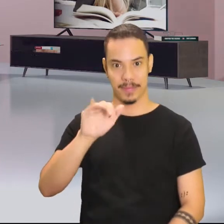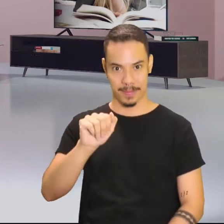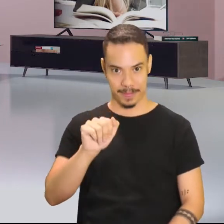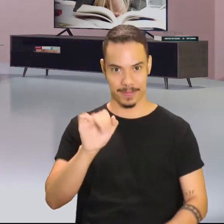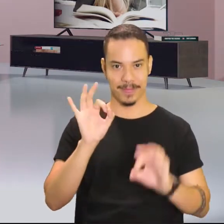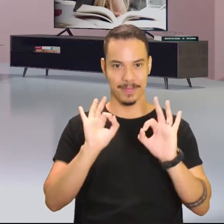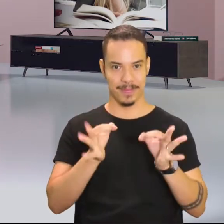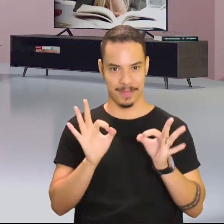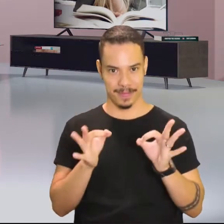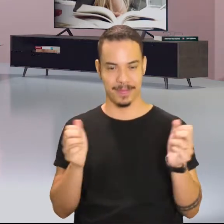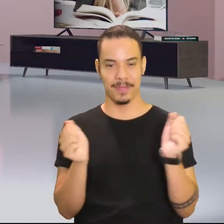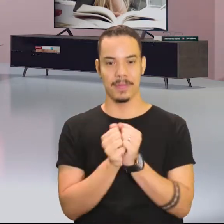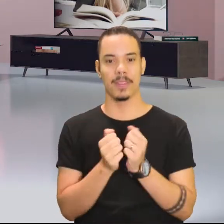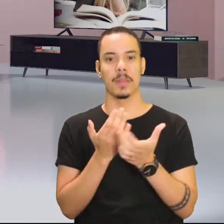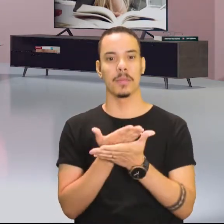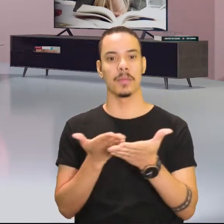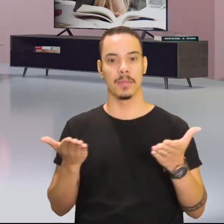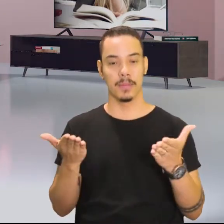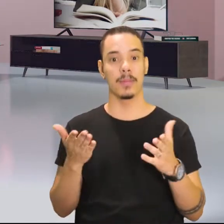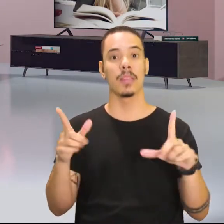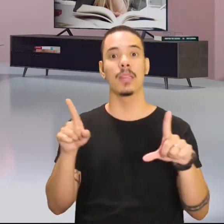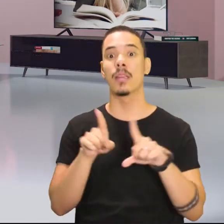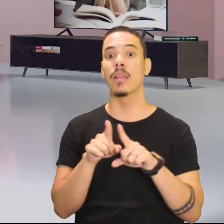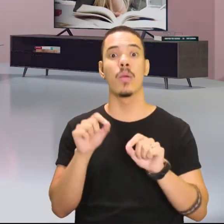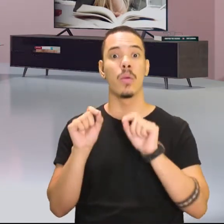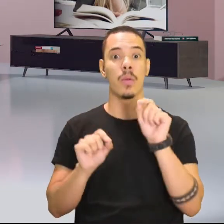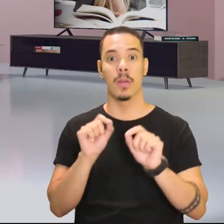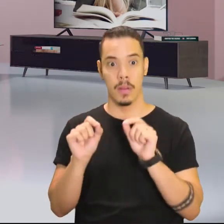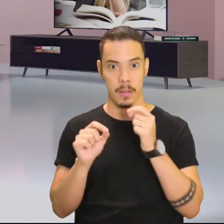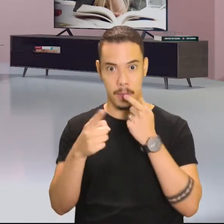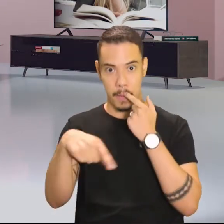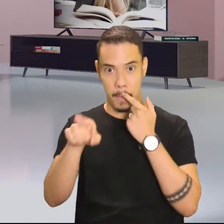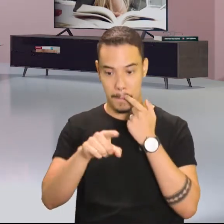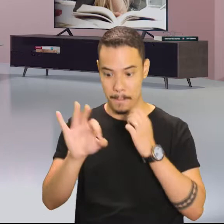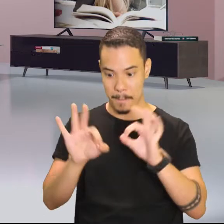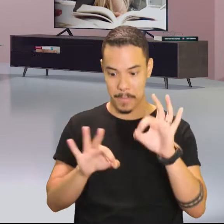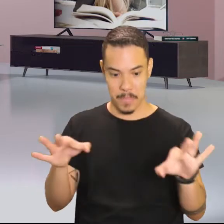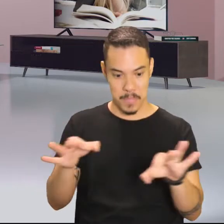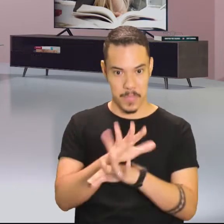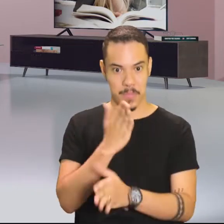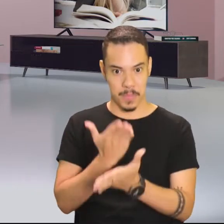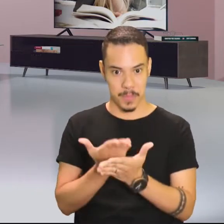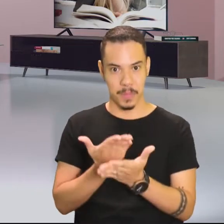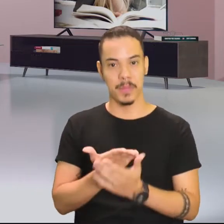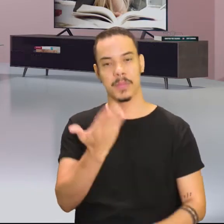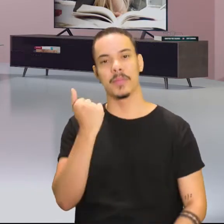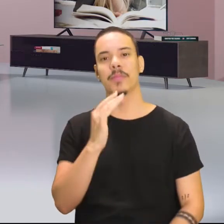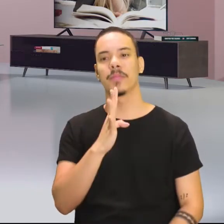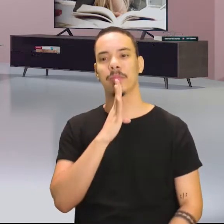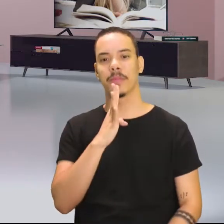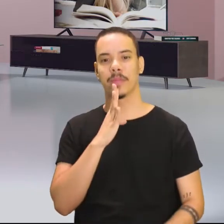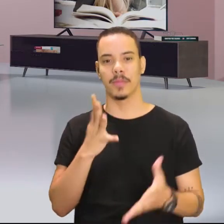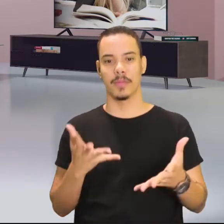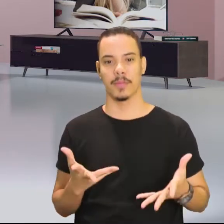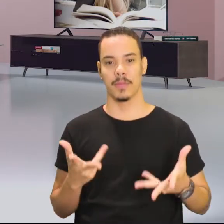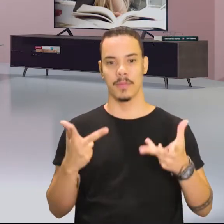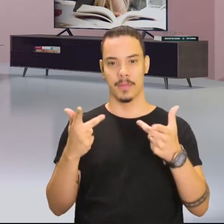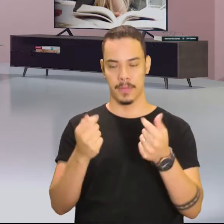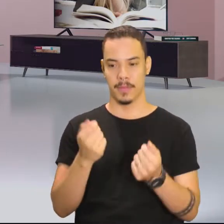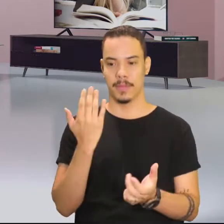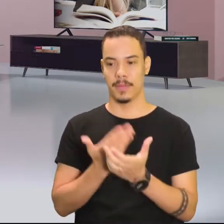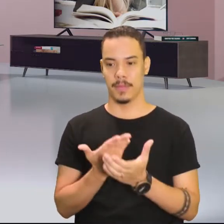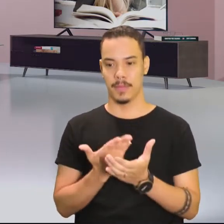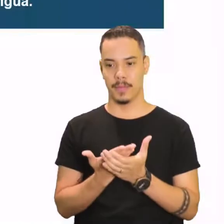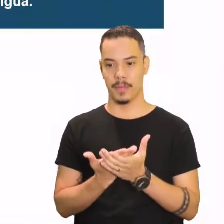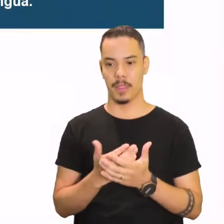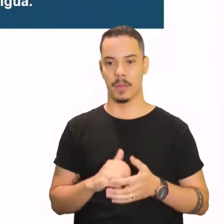Ramos Martins. E aí, preparado para a nossa aula? Vamos conhecer a habilidade da